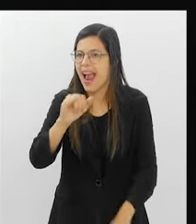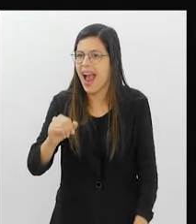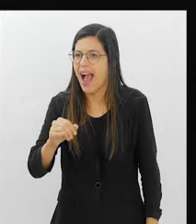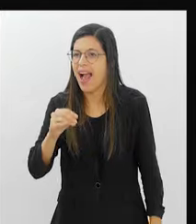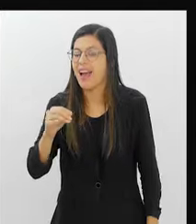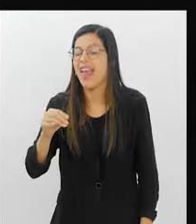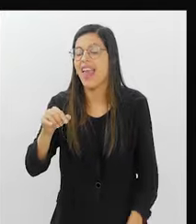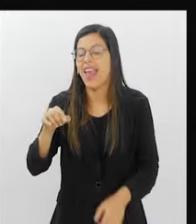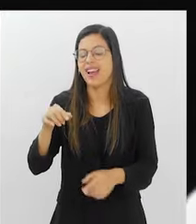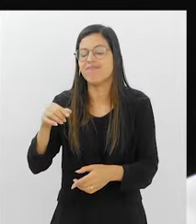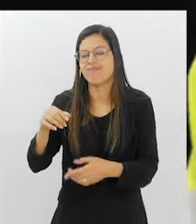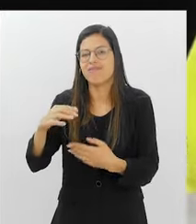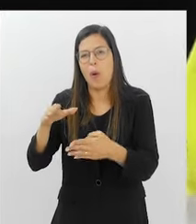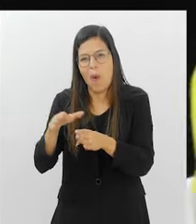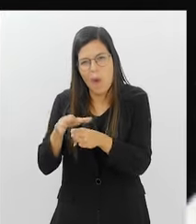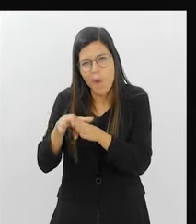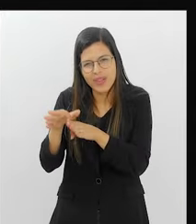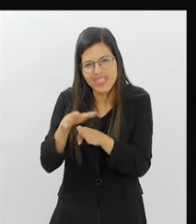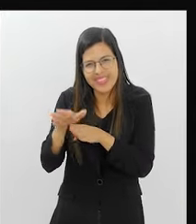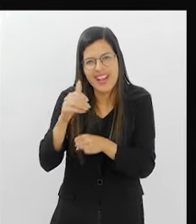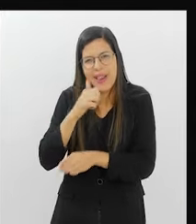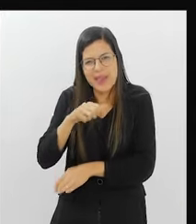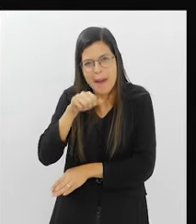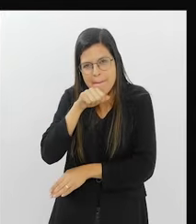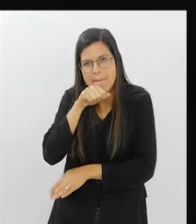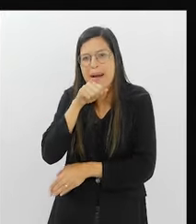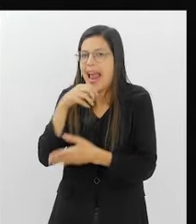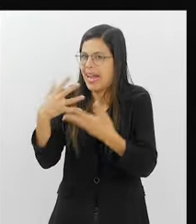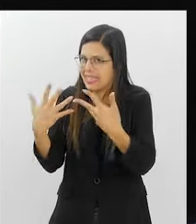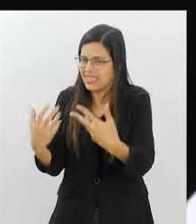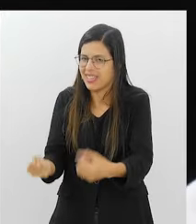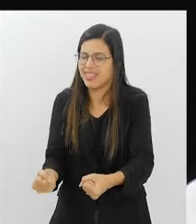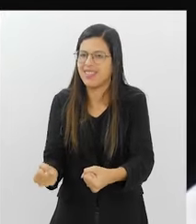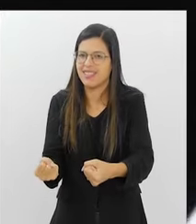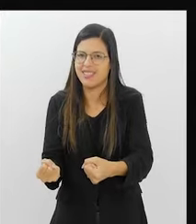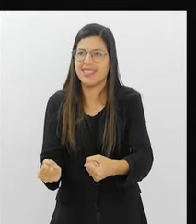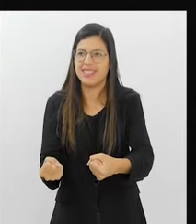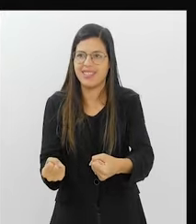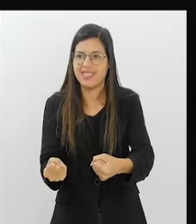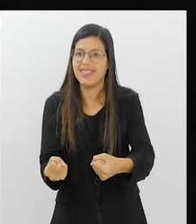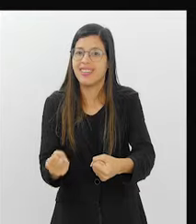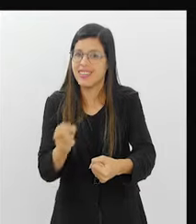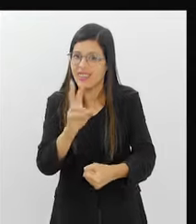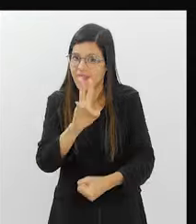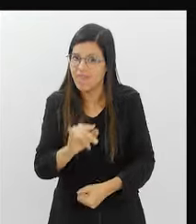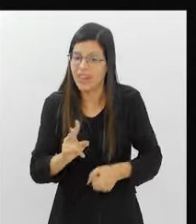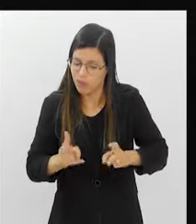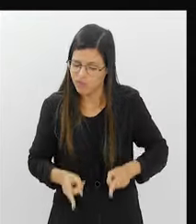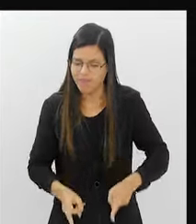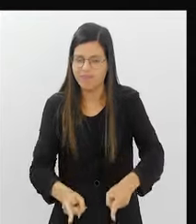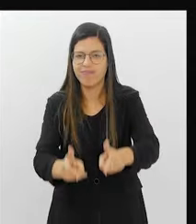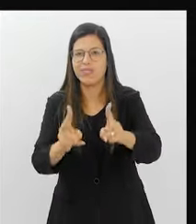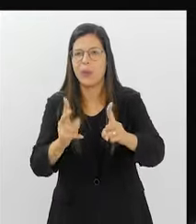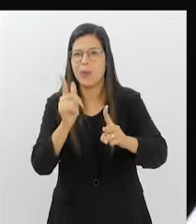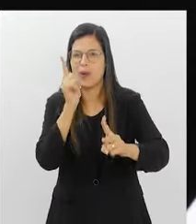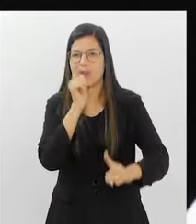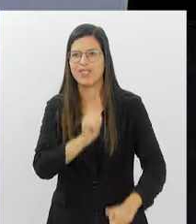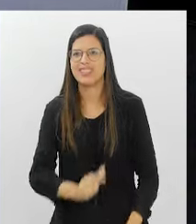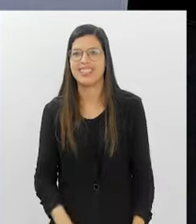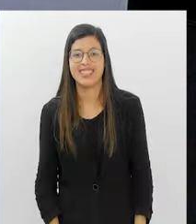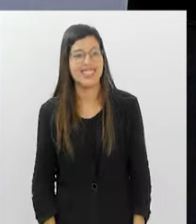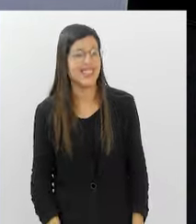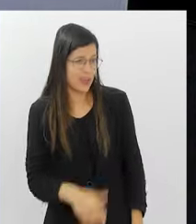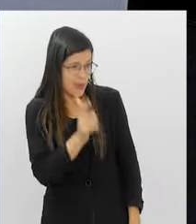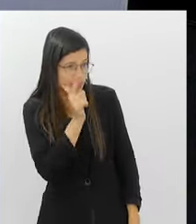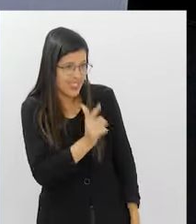sua mãe é e chegar e vai dar vai que vai dar certo e